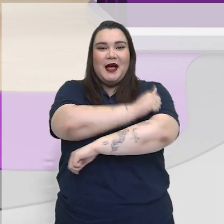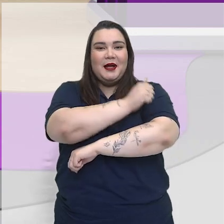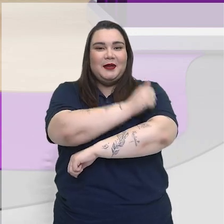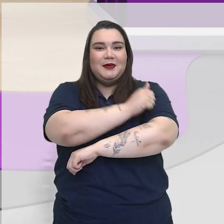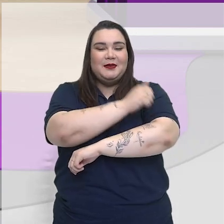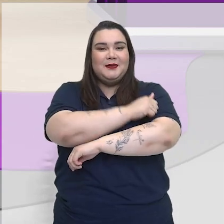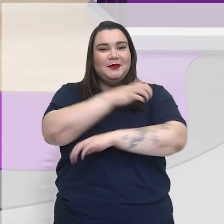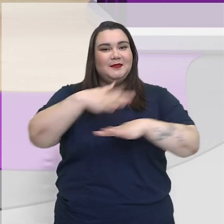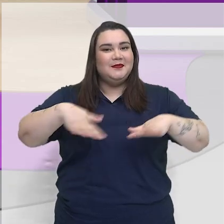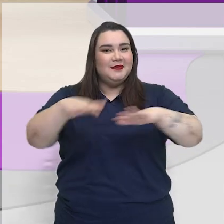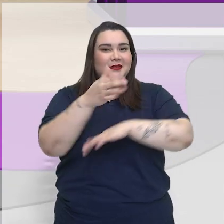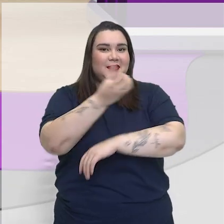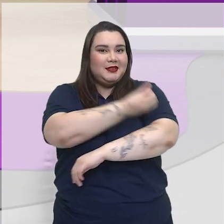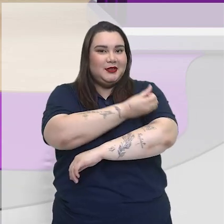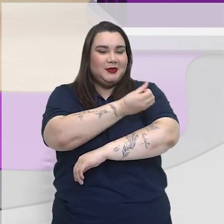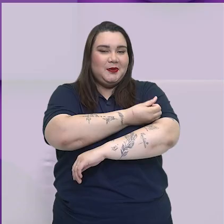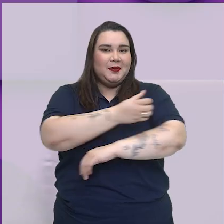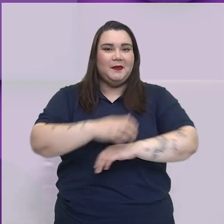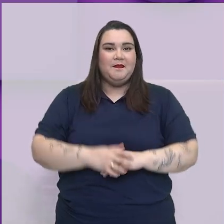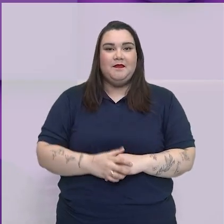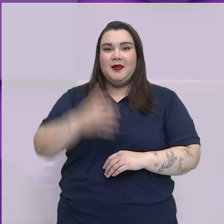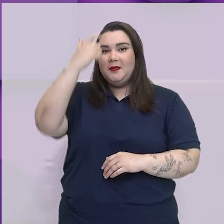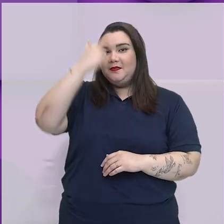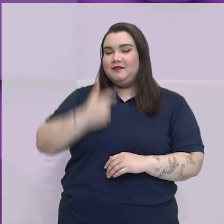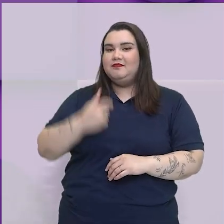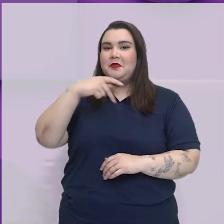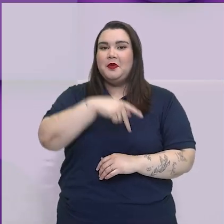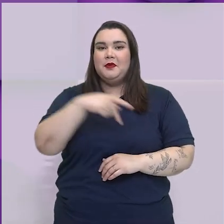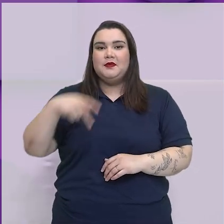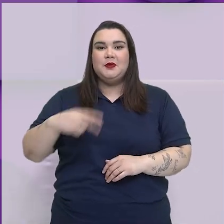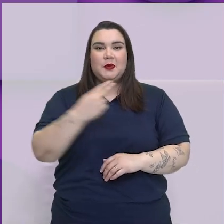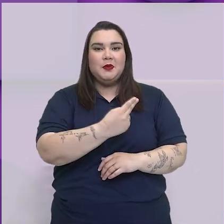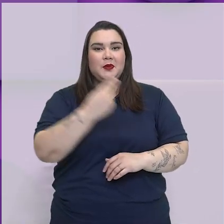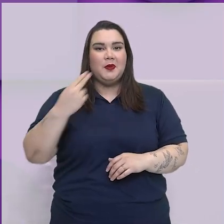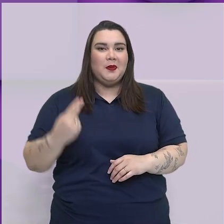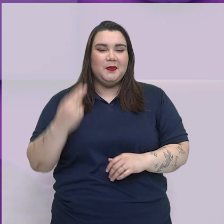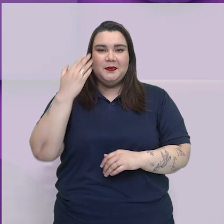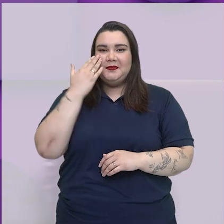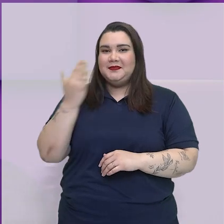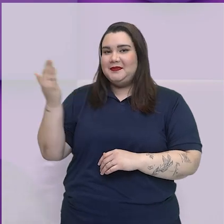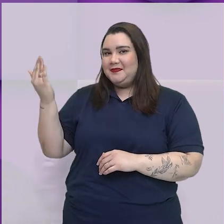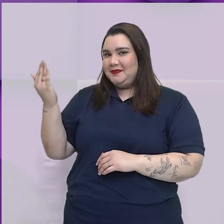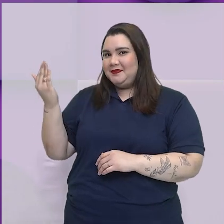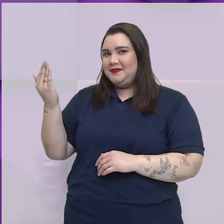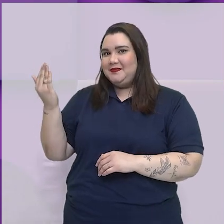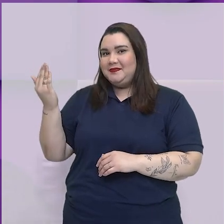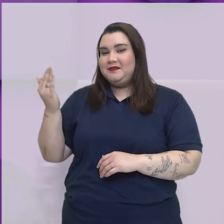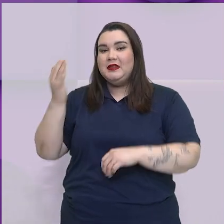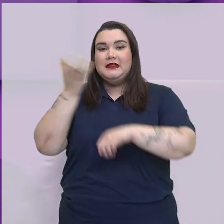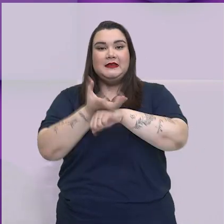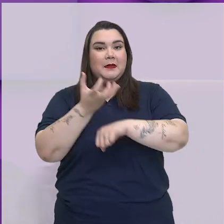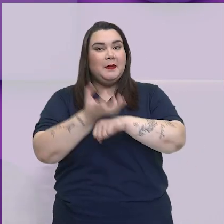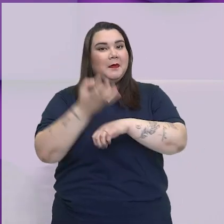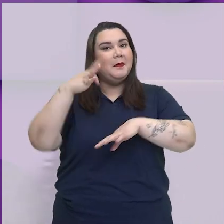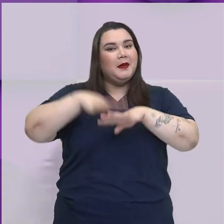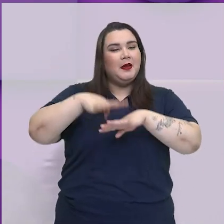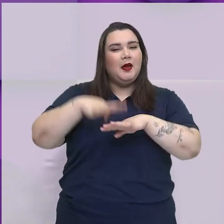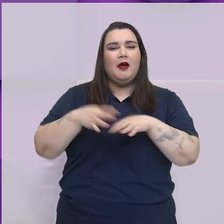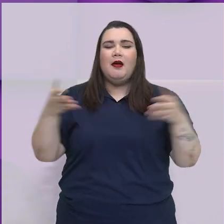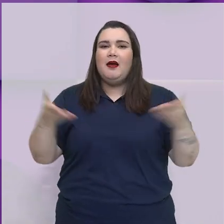Olá, meu povo do sexto aninho. Eu sou o professor Aldemir Malveira,